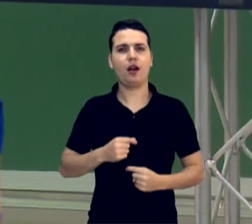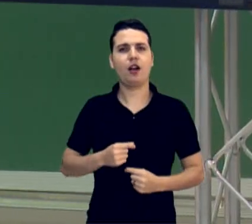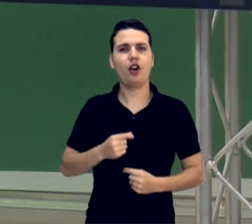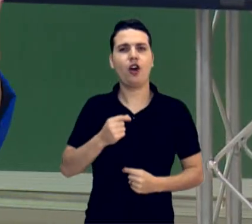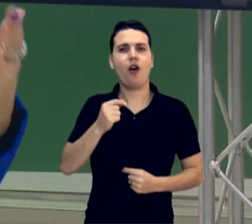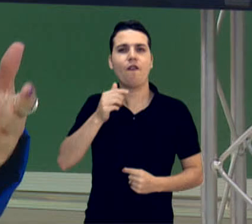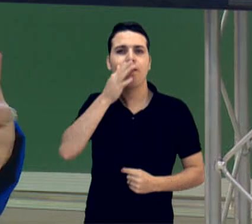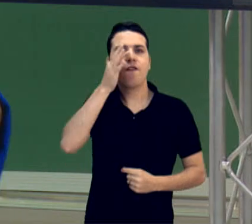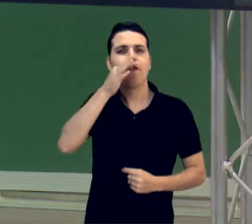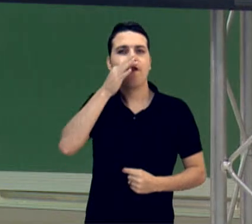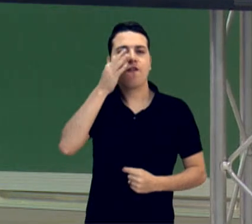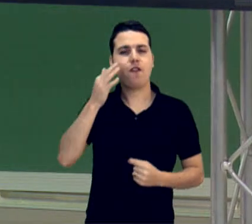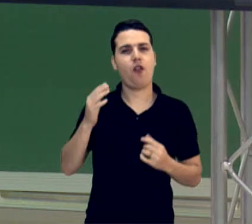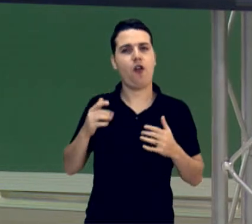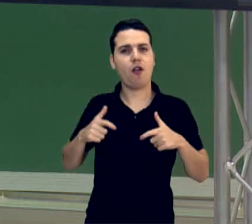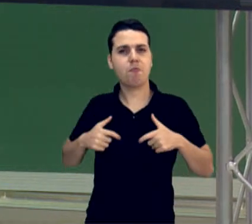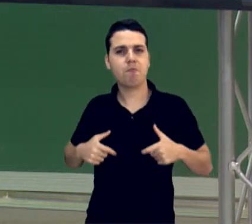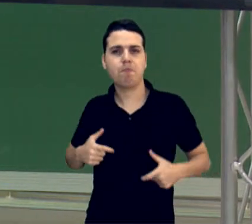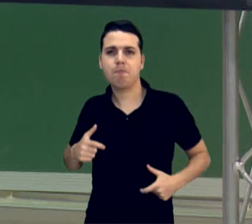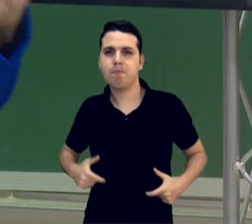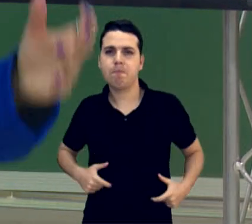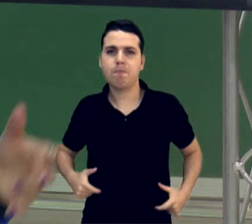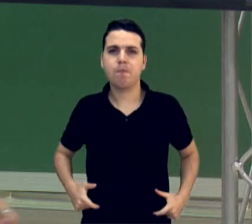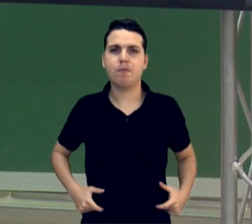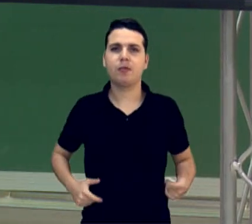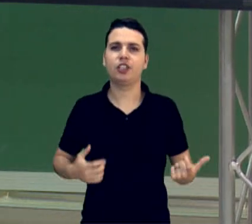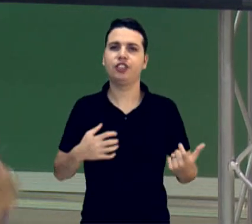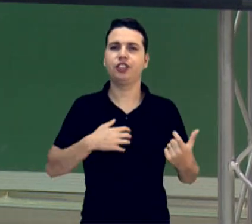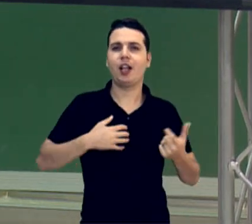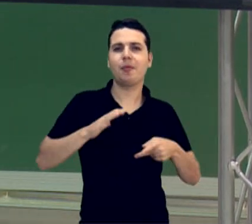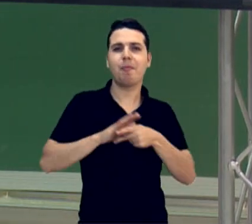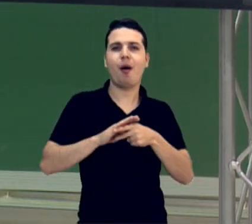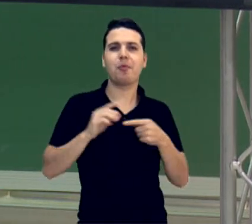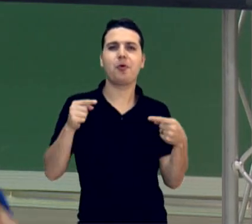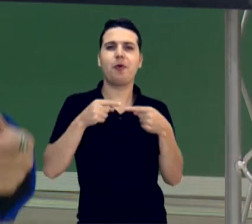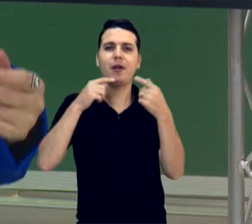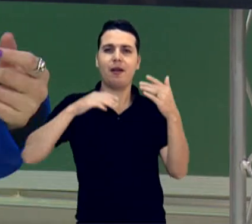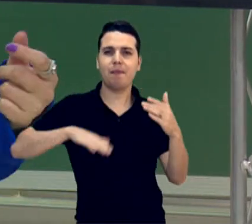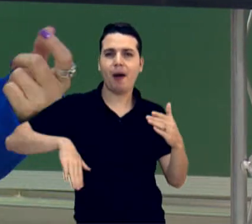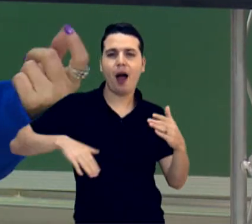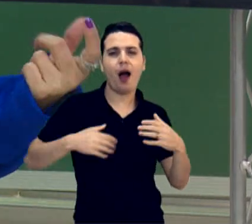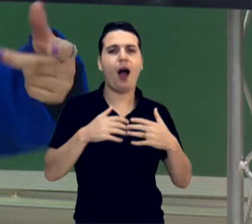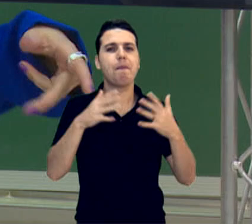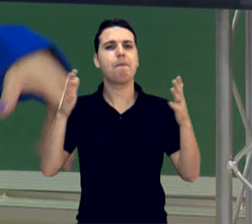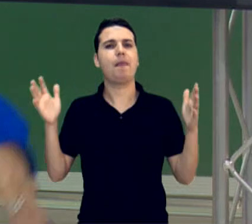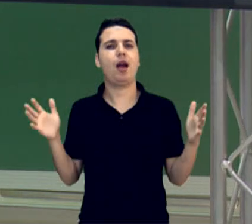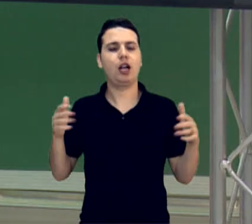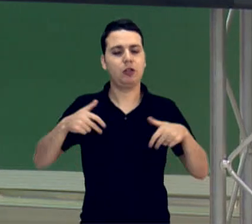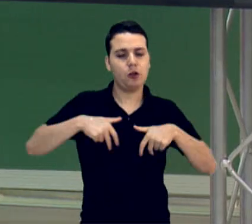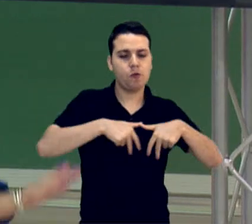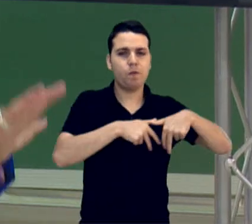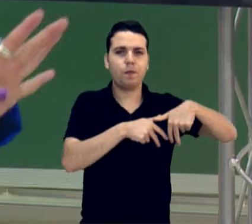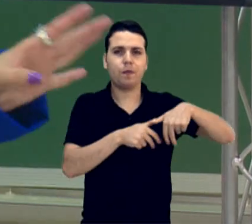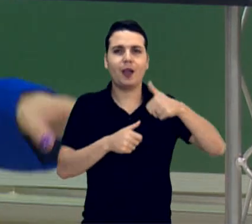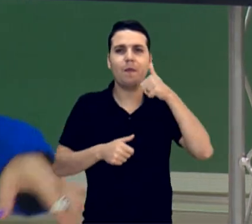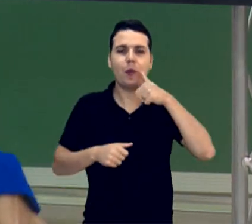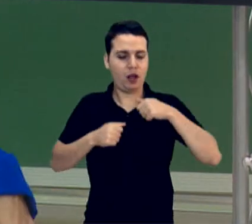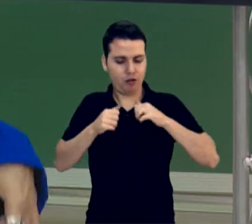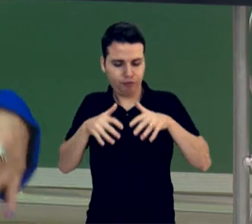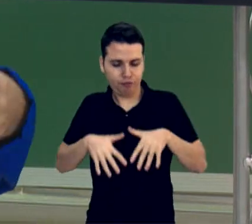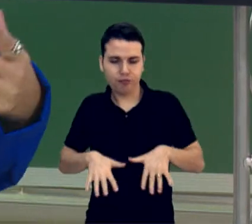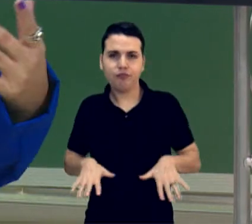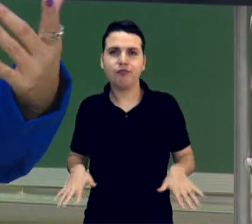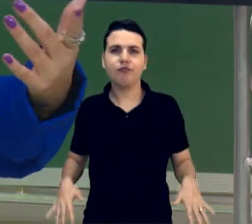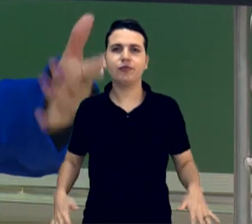florida, bem tropical, um pouco aberta, né, dançando, se deslocando pelo ambiente. A moça também vestidos bem